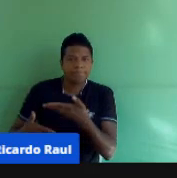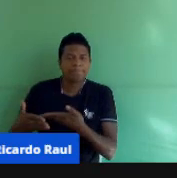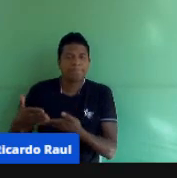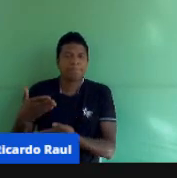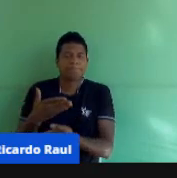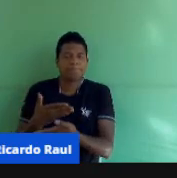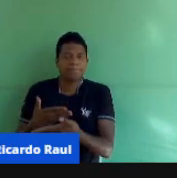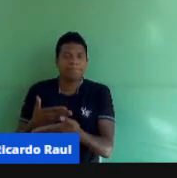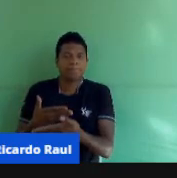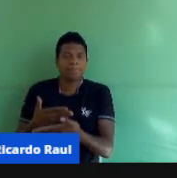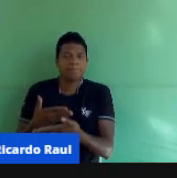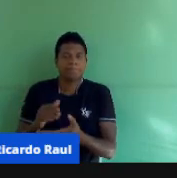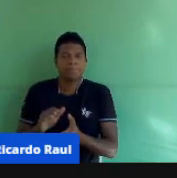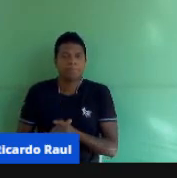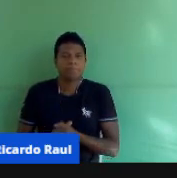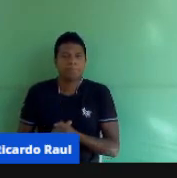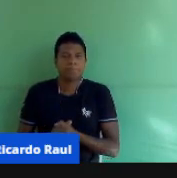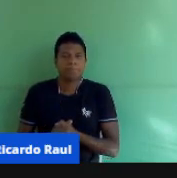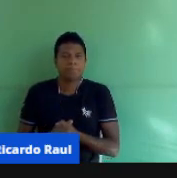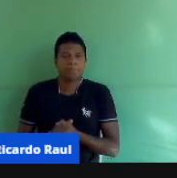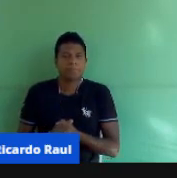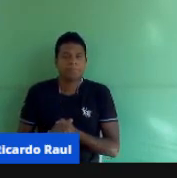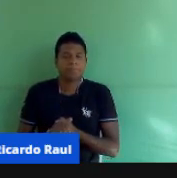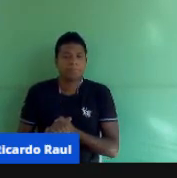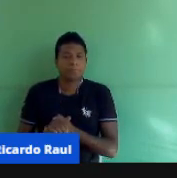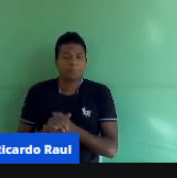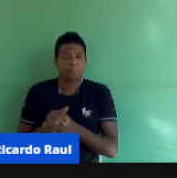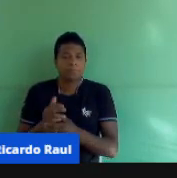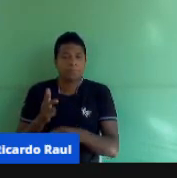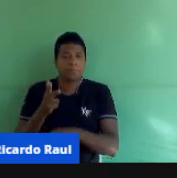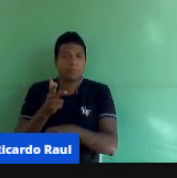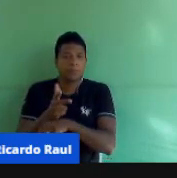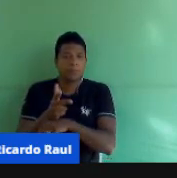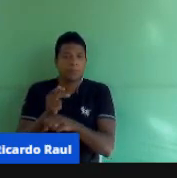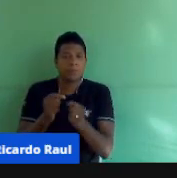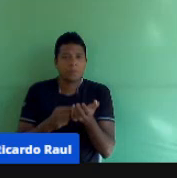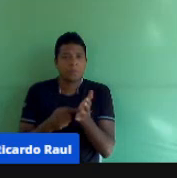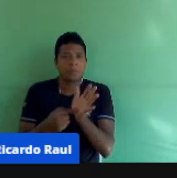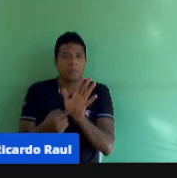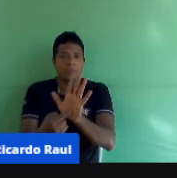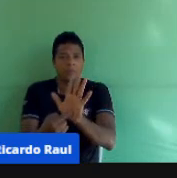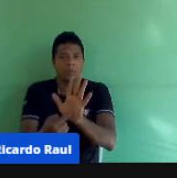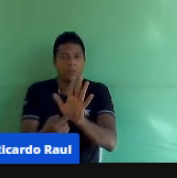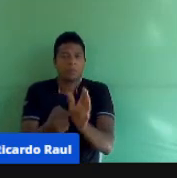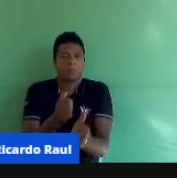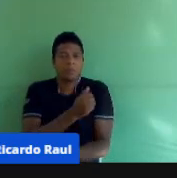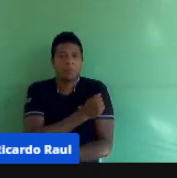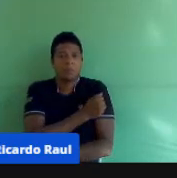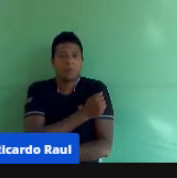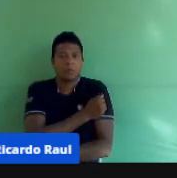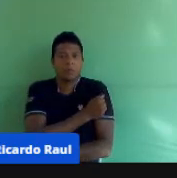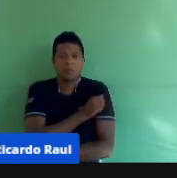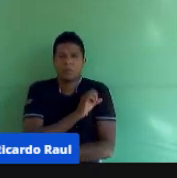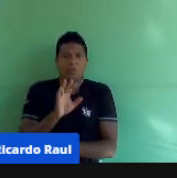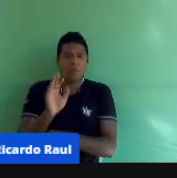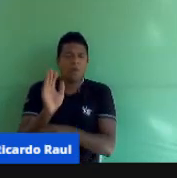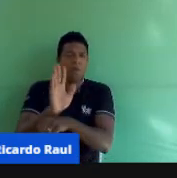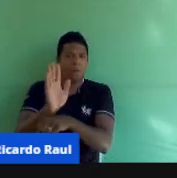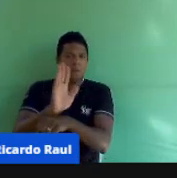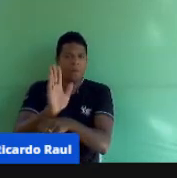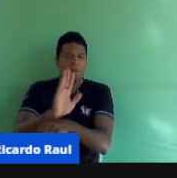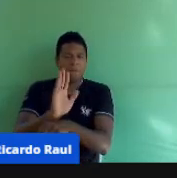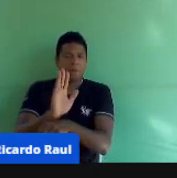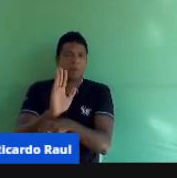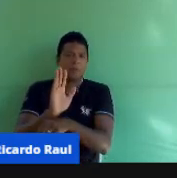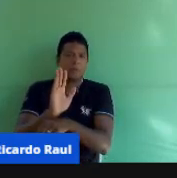momentos posterior à exibição com os alunos. Então, não há, o filme por si só,